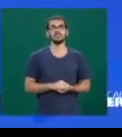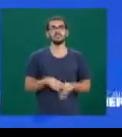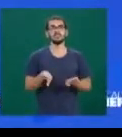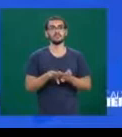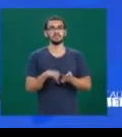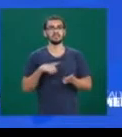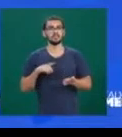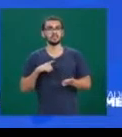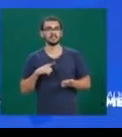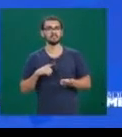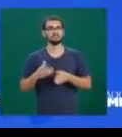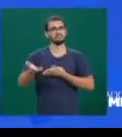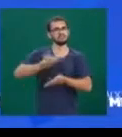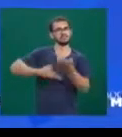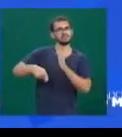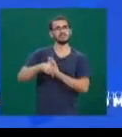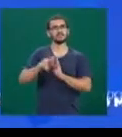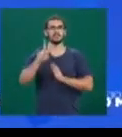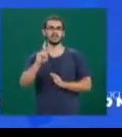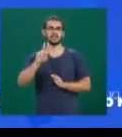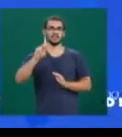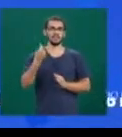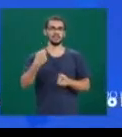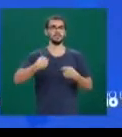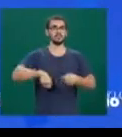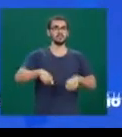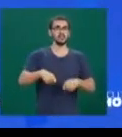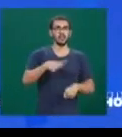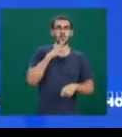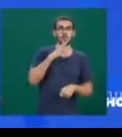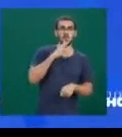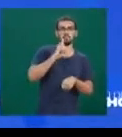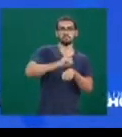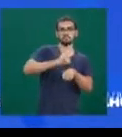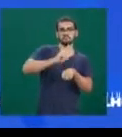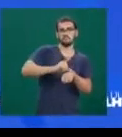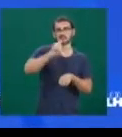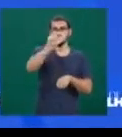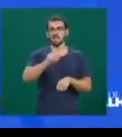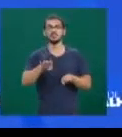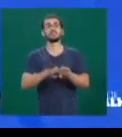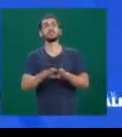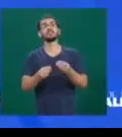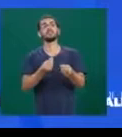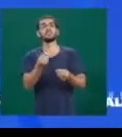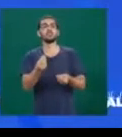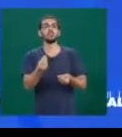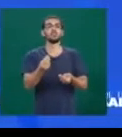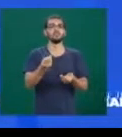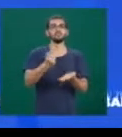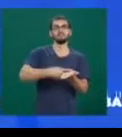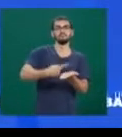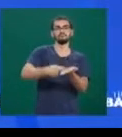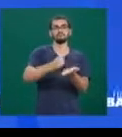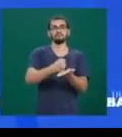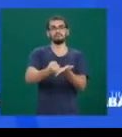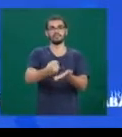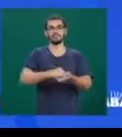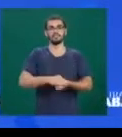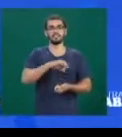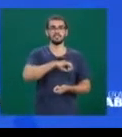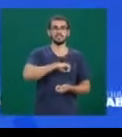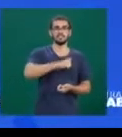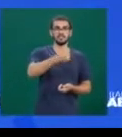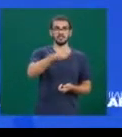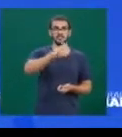A empresa pede que o candidato tenha conhecimento de departamento pessoal, admissão e demissão. Salário de R$ 1.500 mais